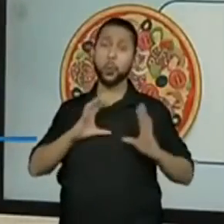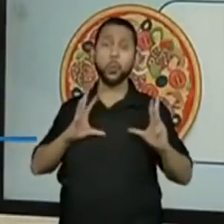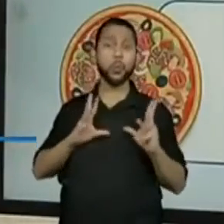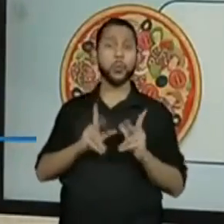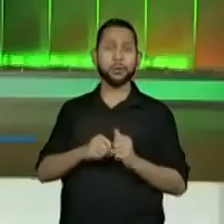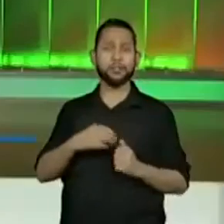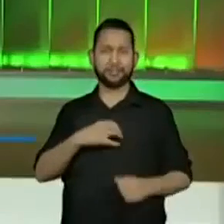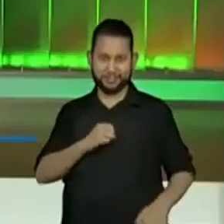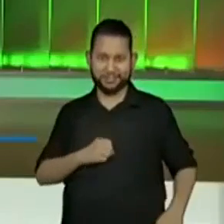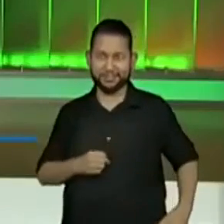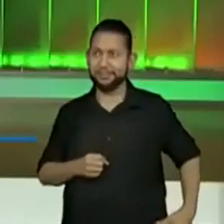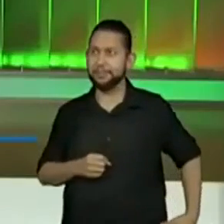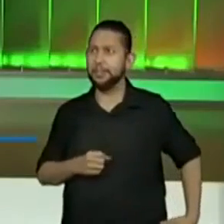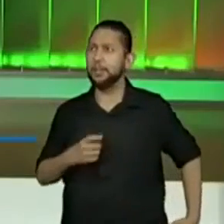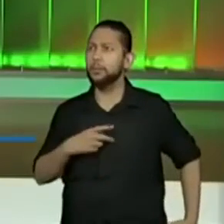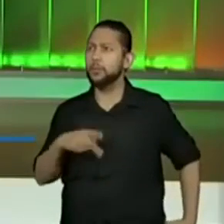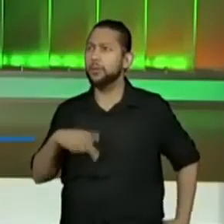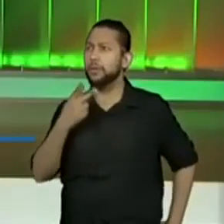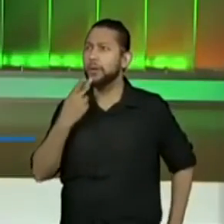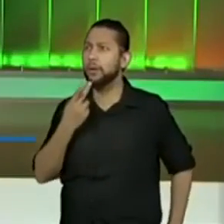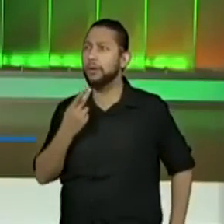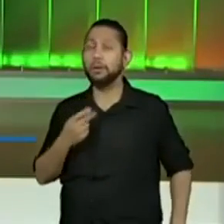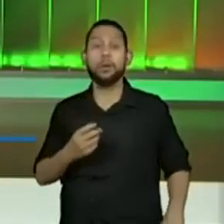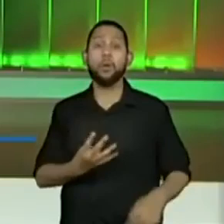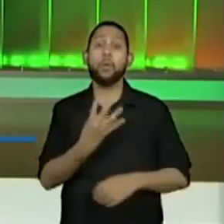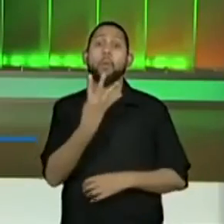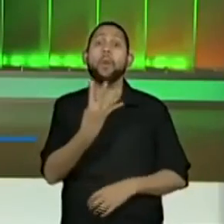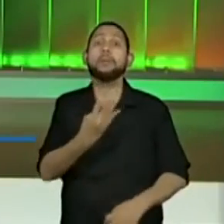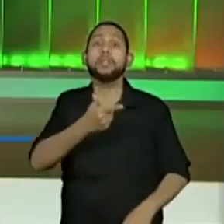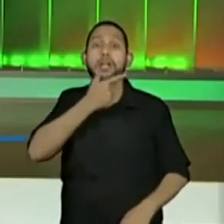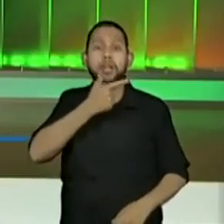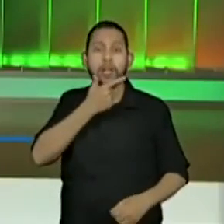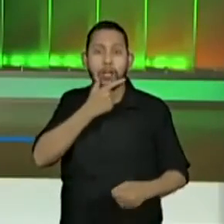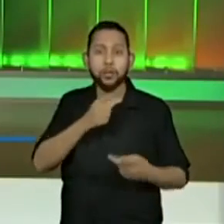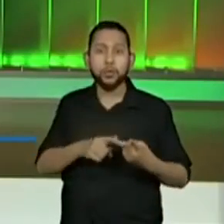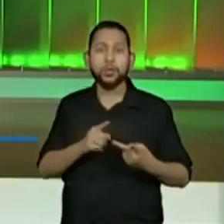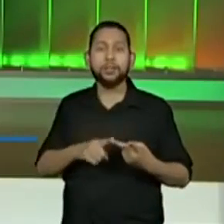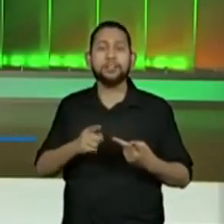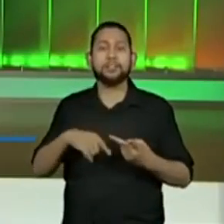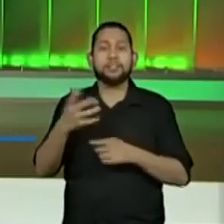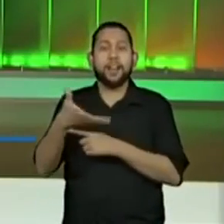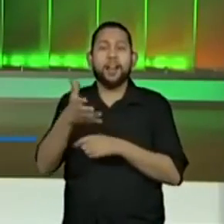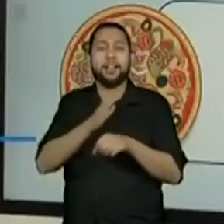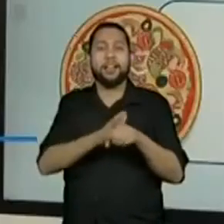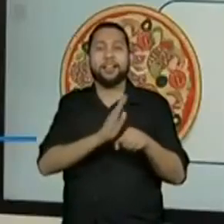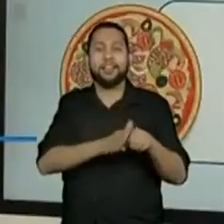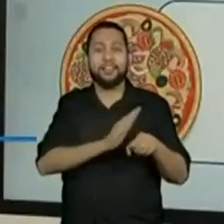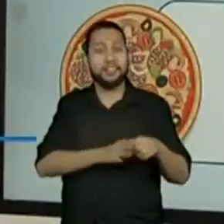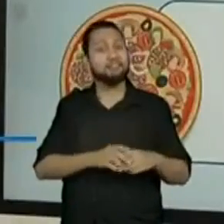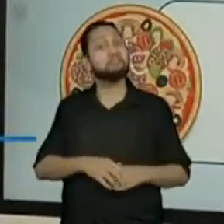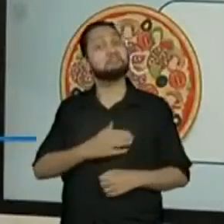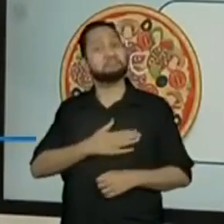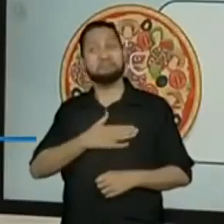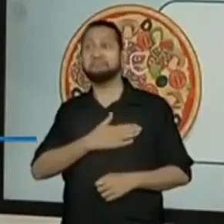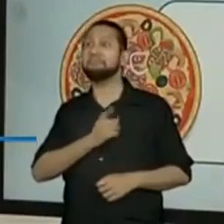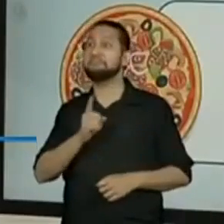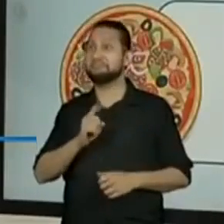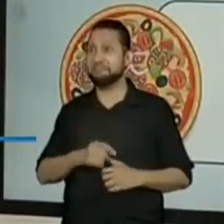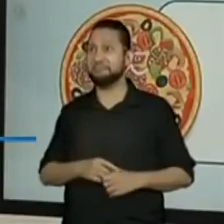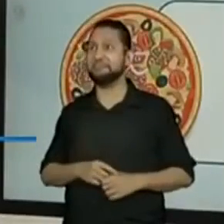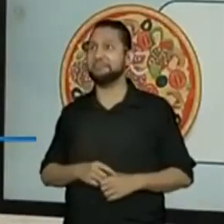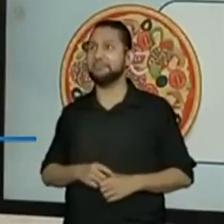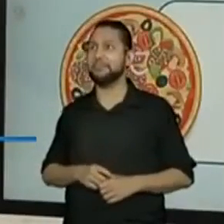né Tem professora dizendo que prefere Quatro Queijos de brócolis tem professoras mais vegetarianas